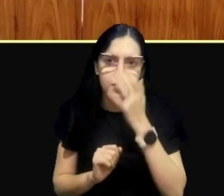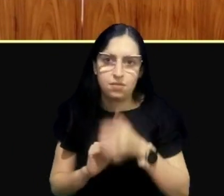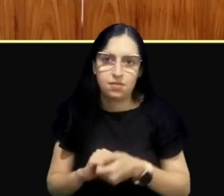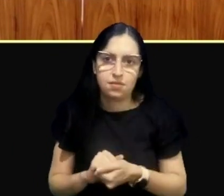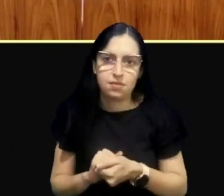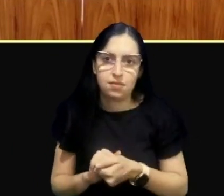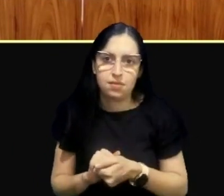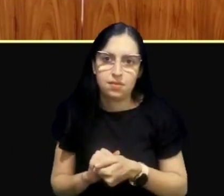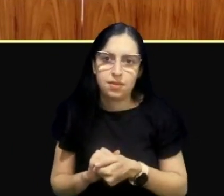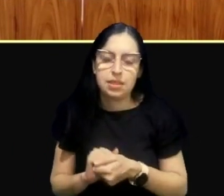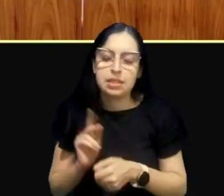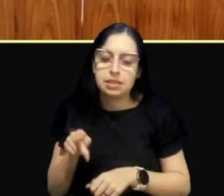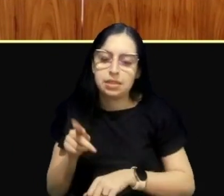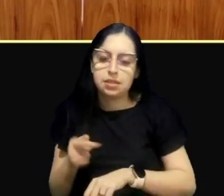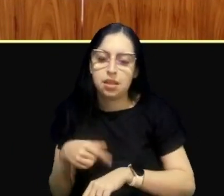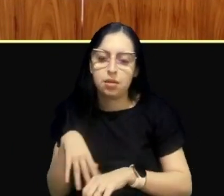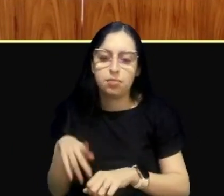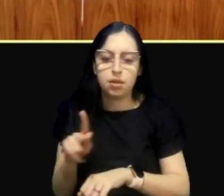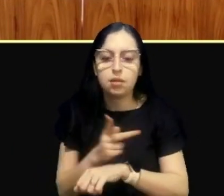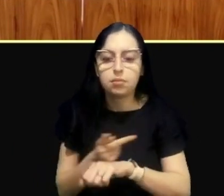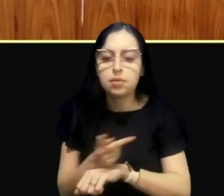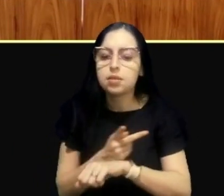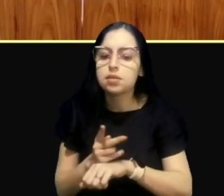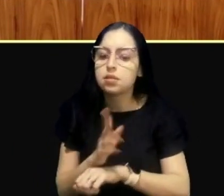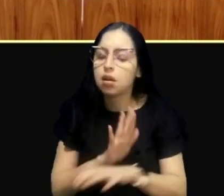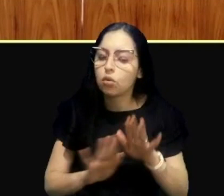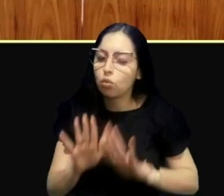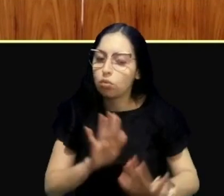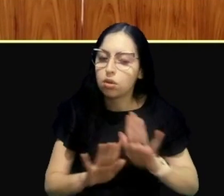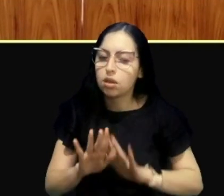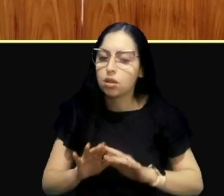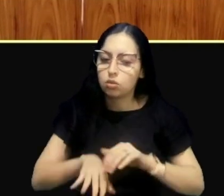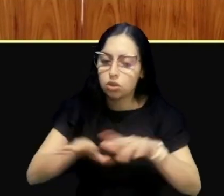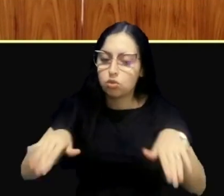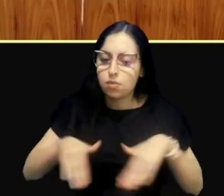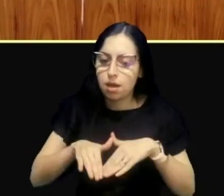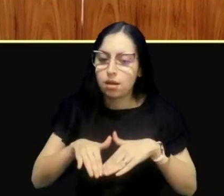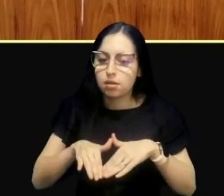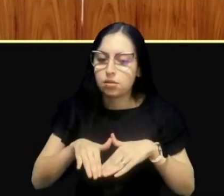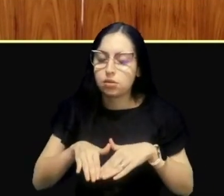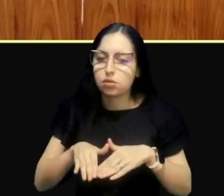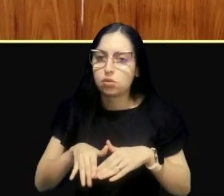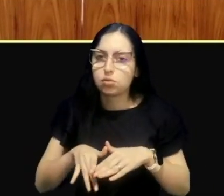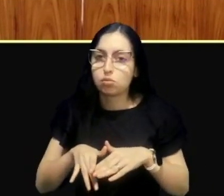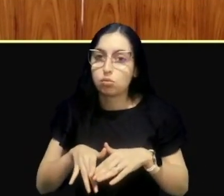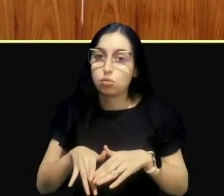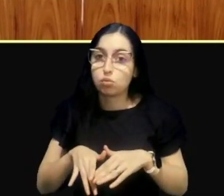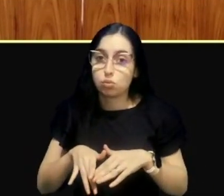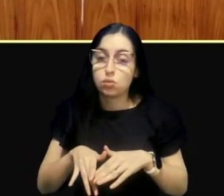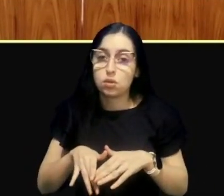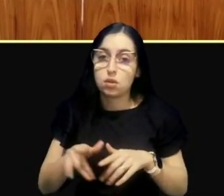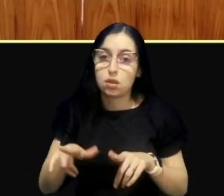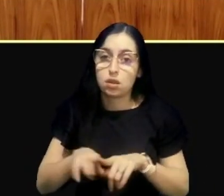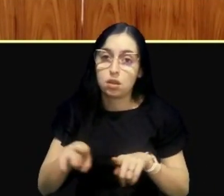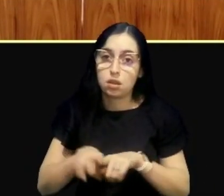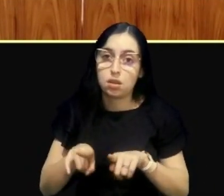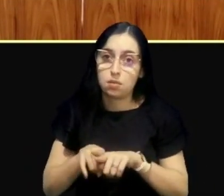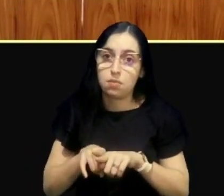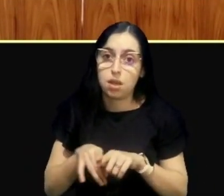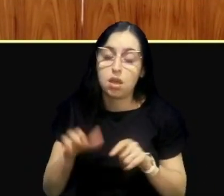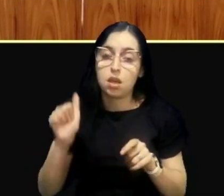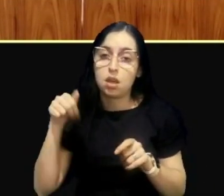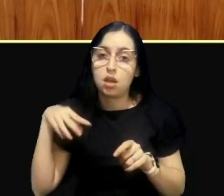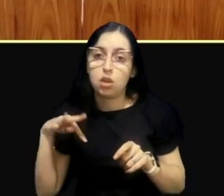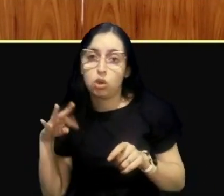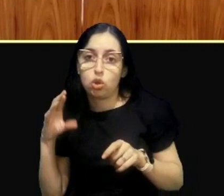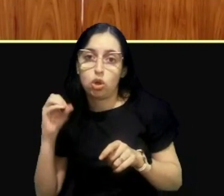estou sempre analisando as questões no meio físico, biológico, e considero muito antrópico, né. E